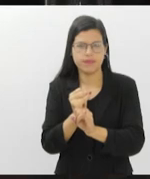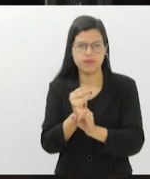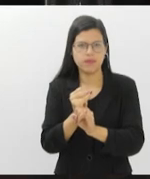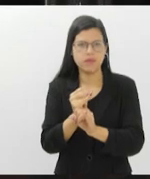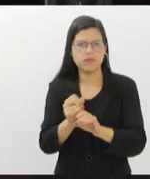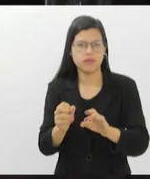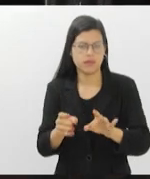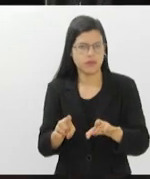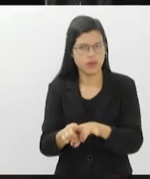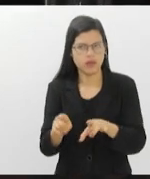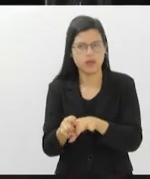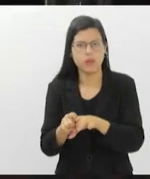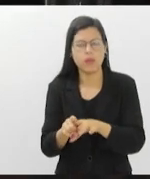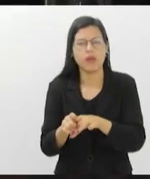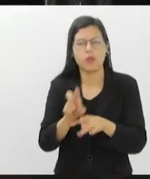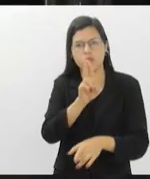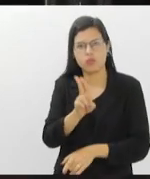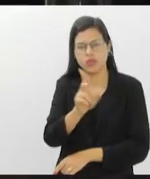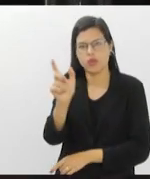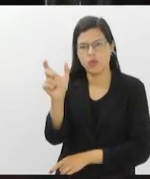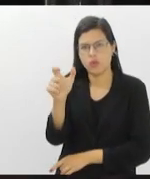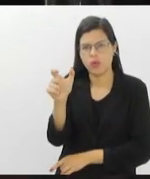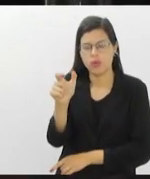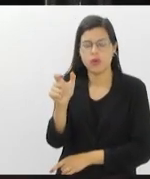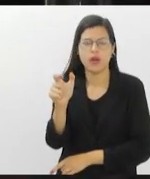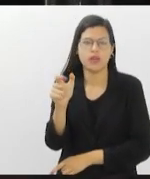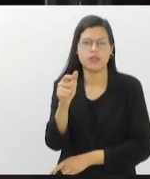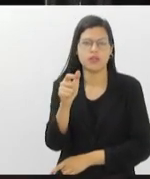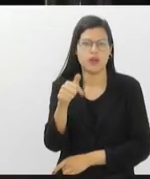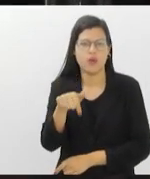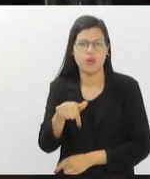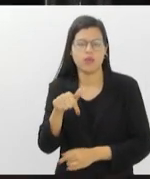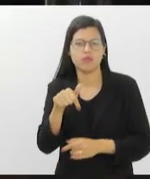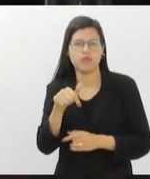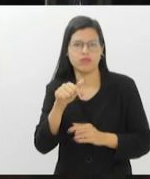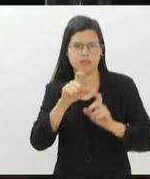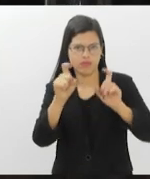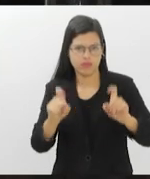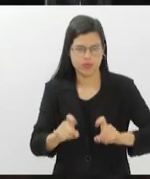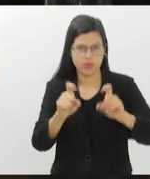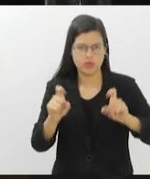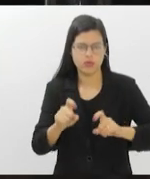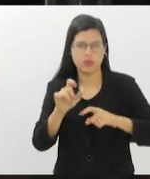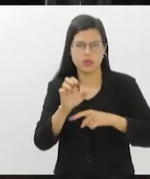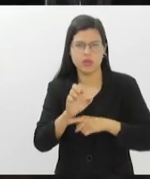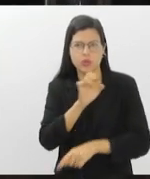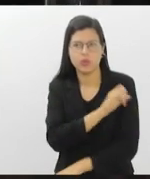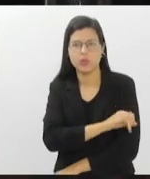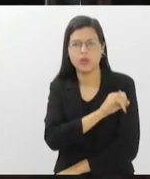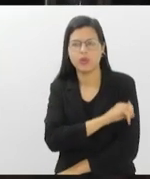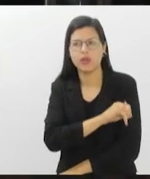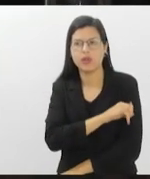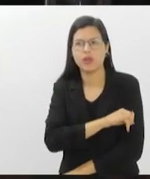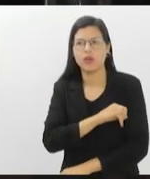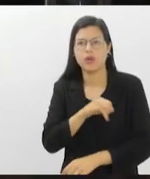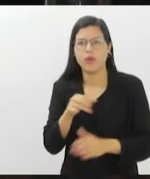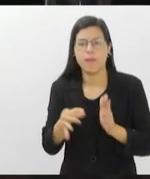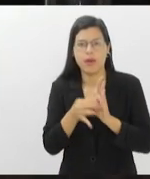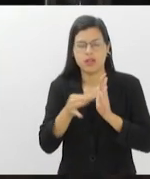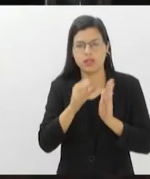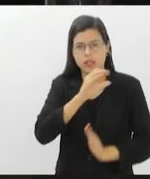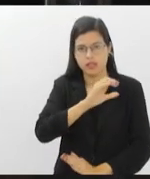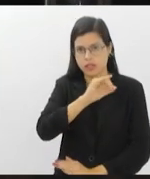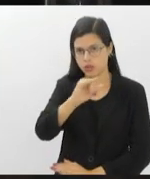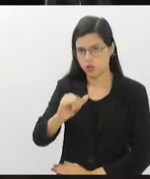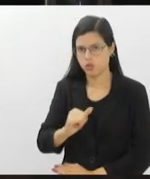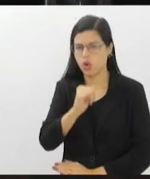inclusive, por meio de cartões de crédito na rede mundial de computadores do Estado do Rio de Janeiro. Pareceres às emendas de plenário das Comissões de Constituição e